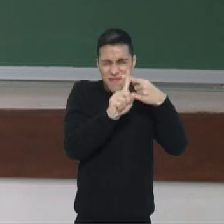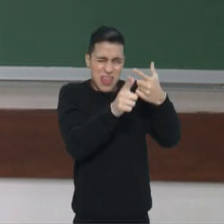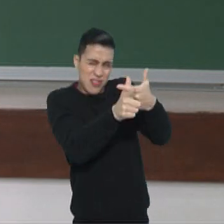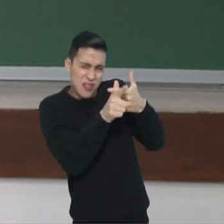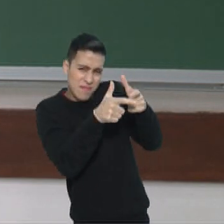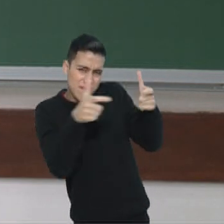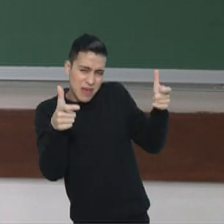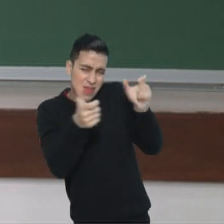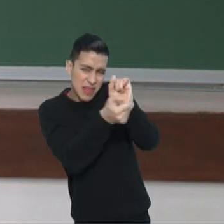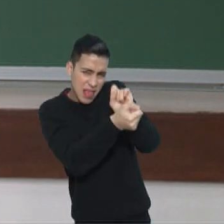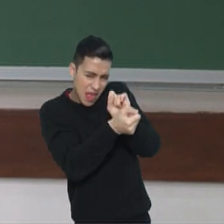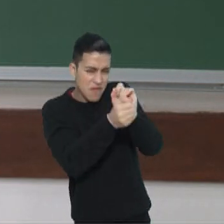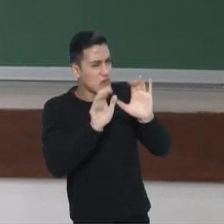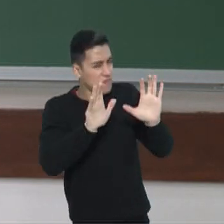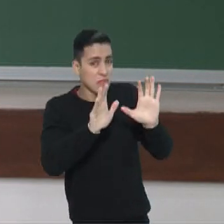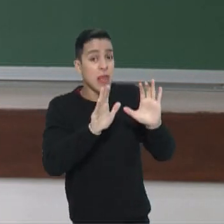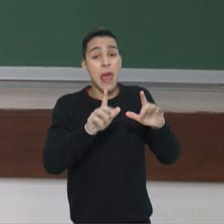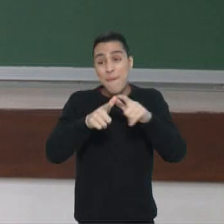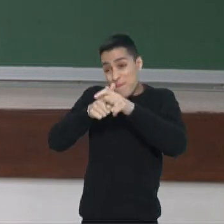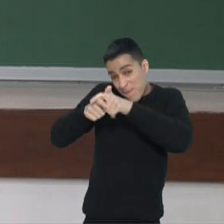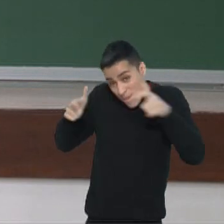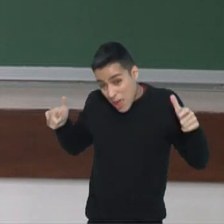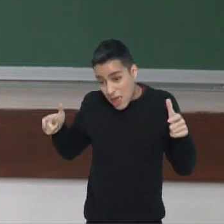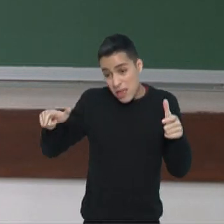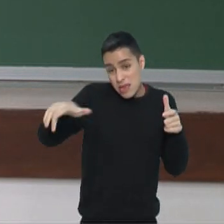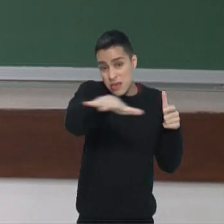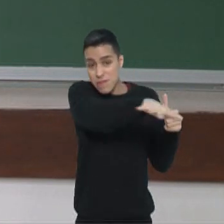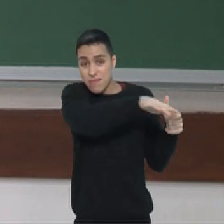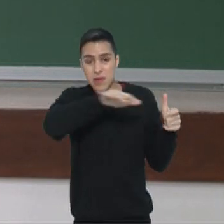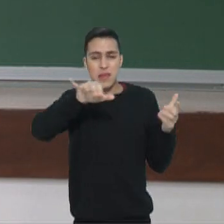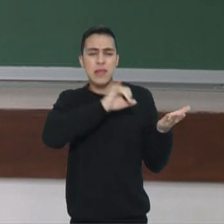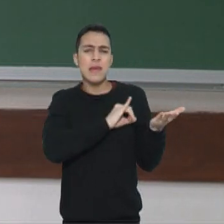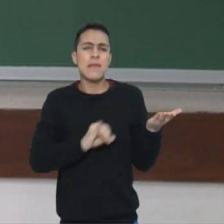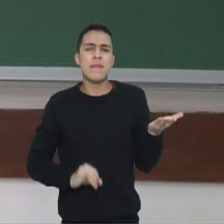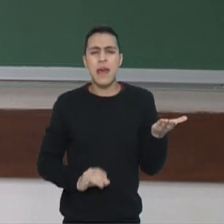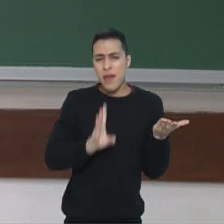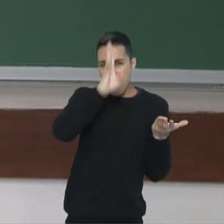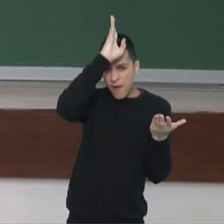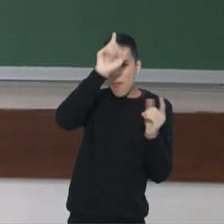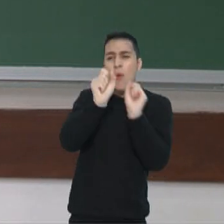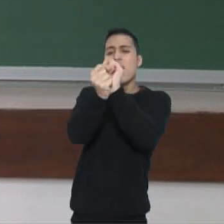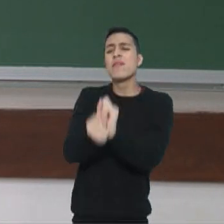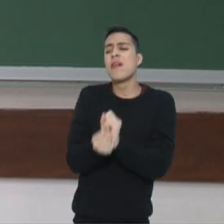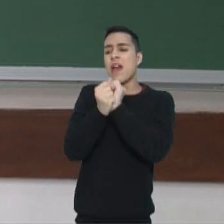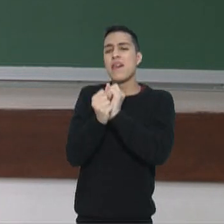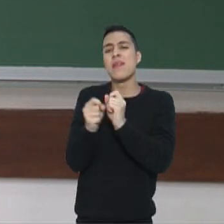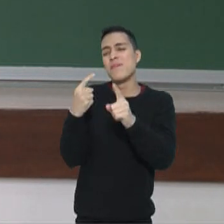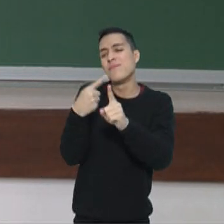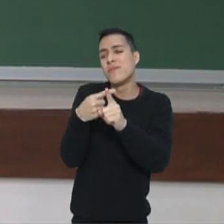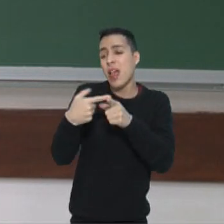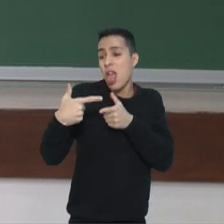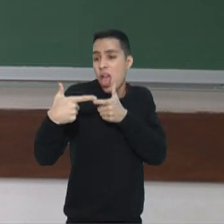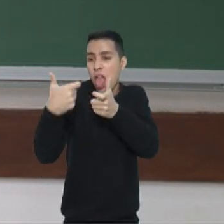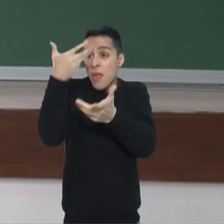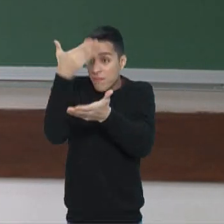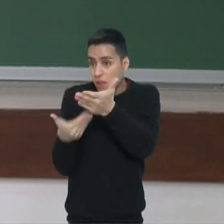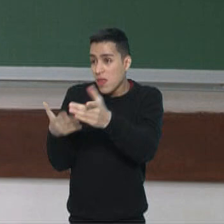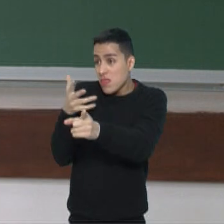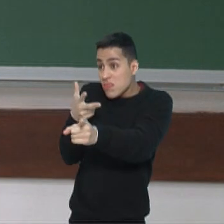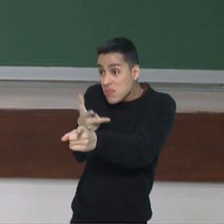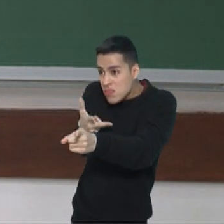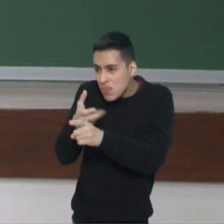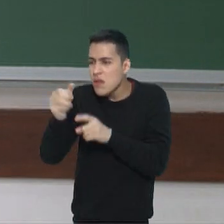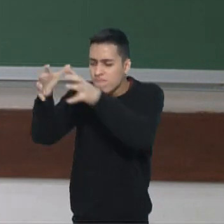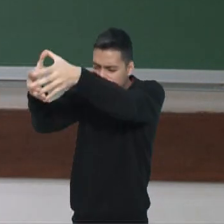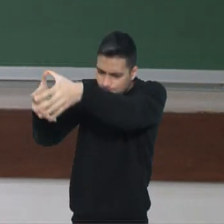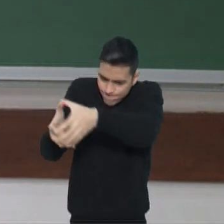mas a maior parte dos escravos no Império Romano e na República Romana, eles eram escravos que tinham perdido guerras, né? Então eram